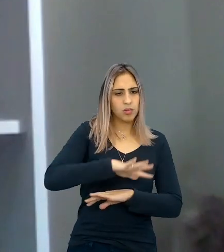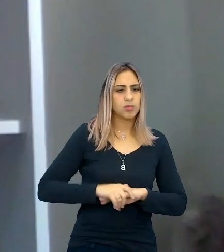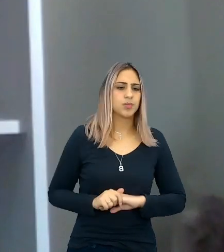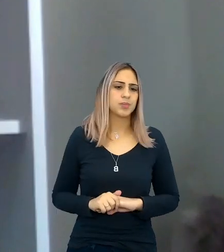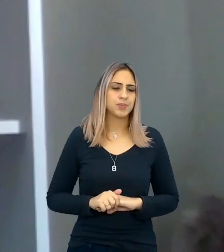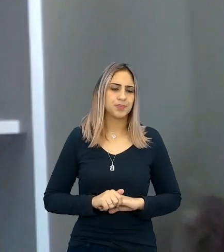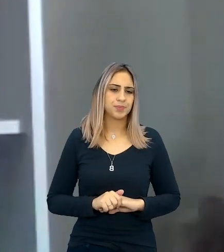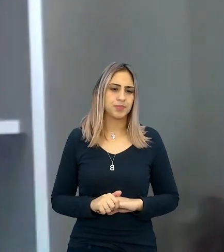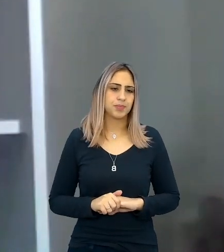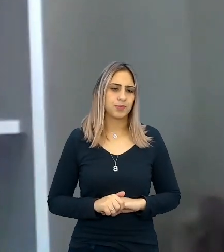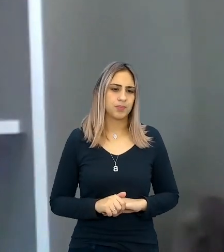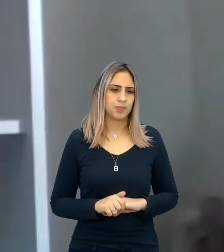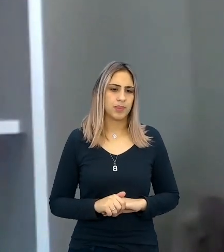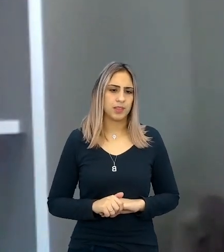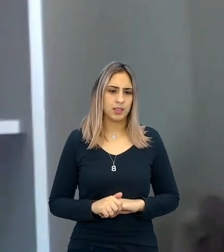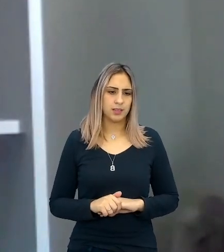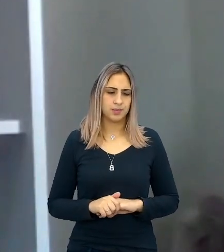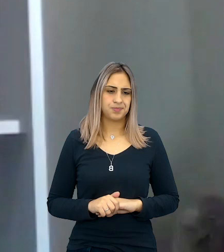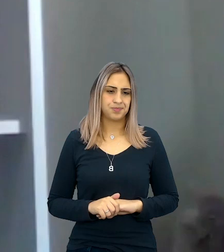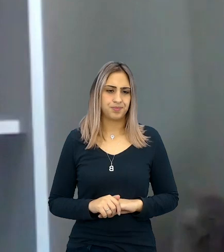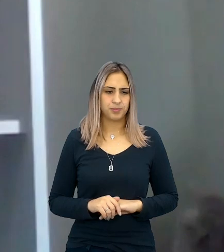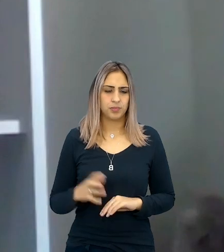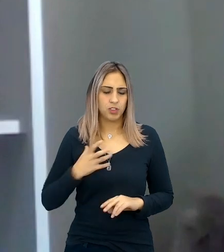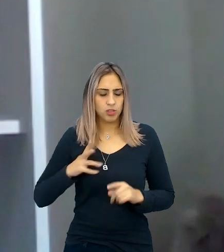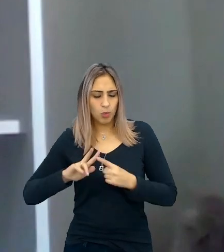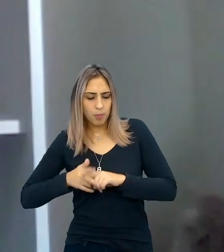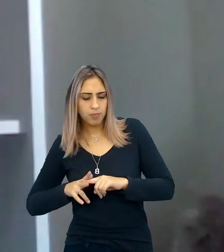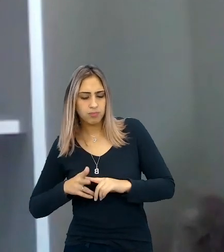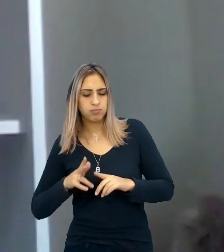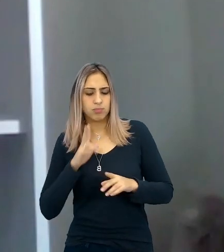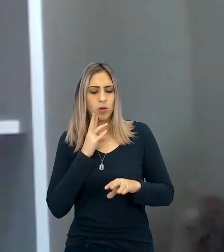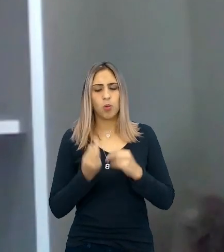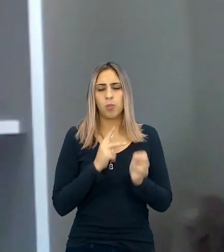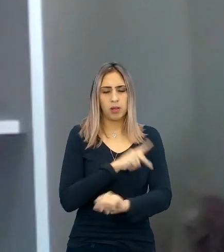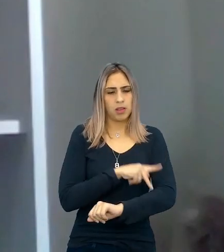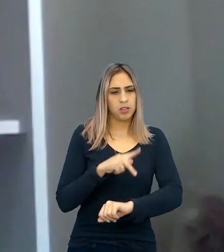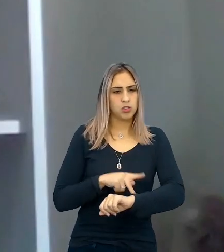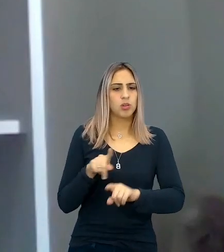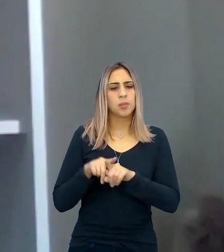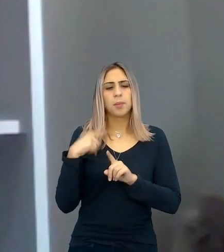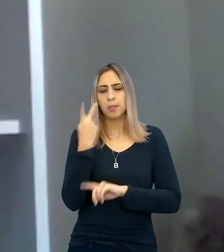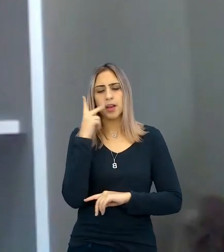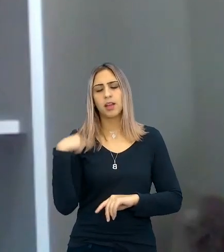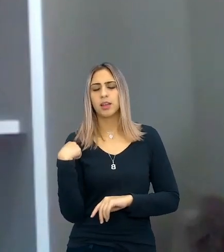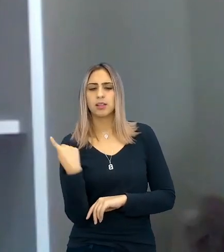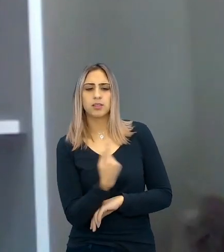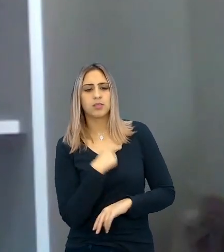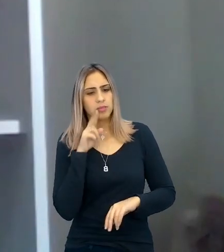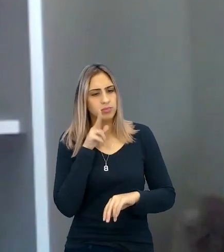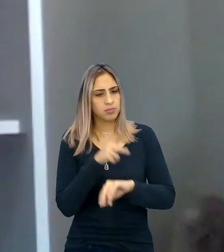nos bastidores, né? Tanto no campo operacional quanto pedagógico, né? Para que esse